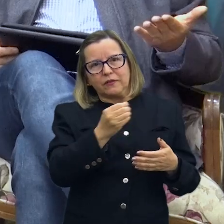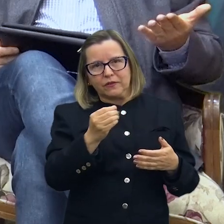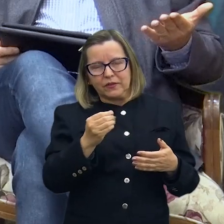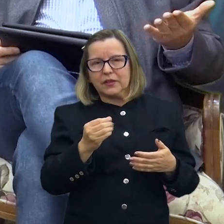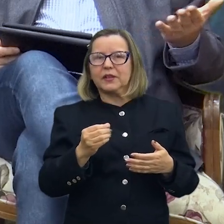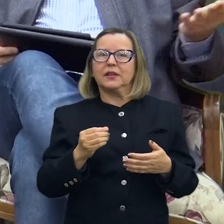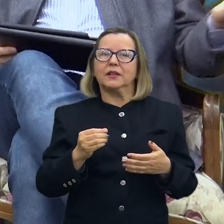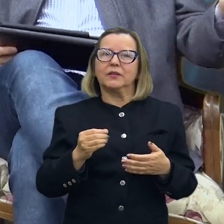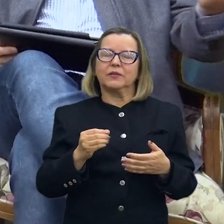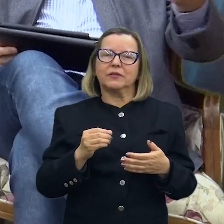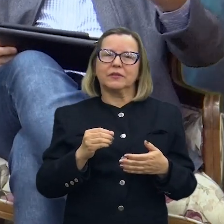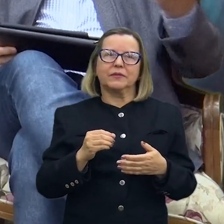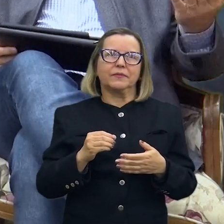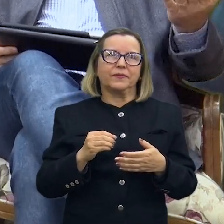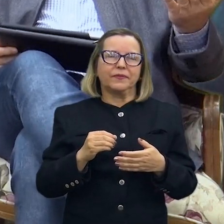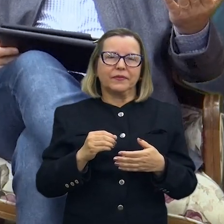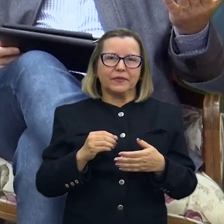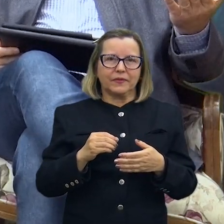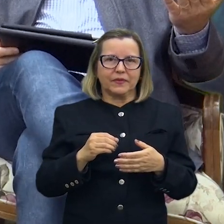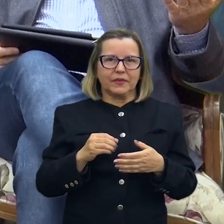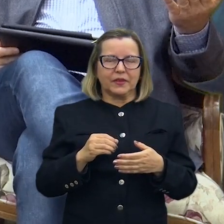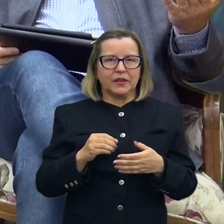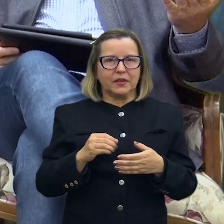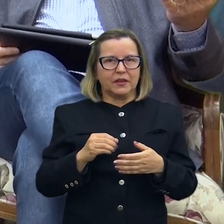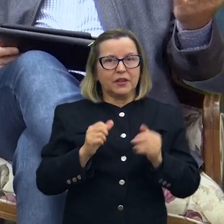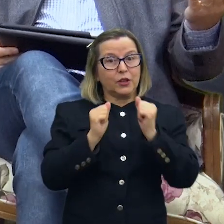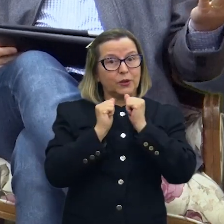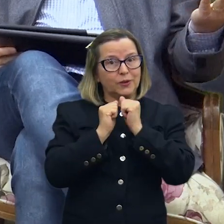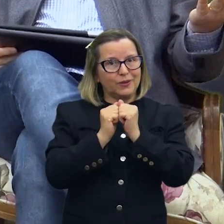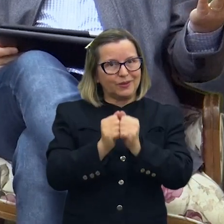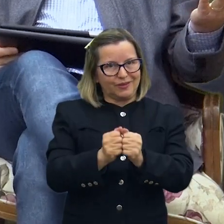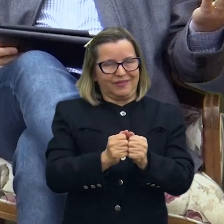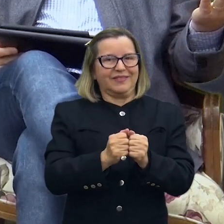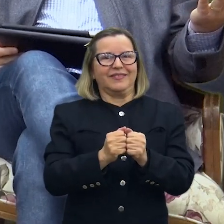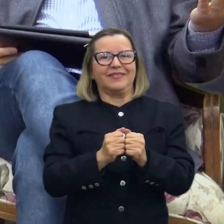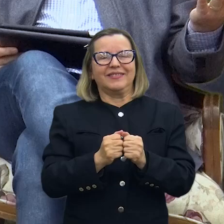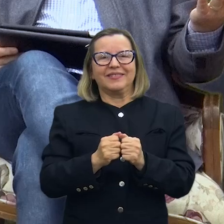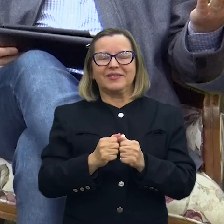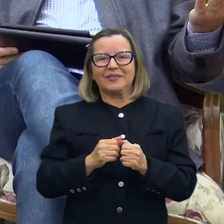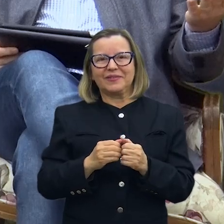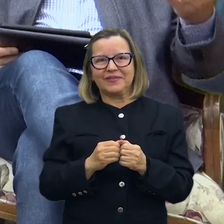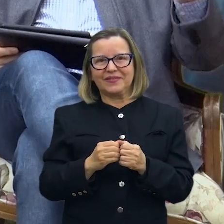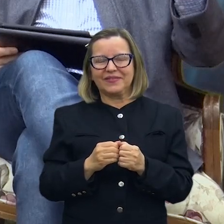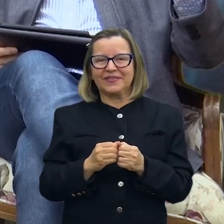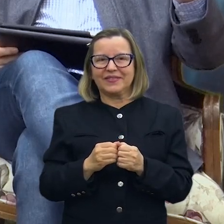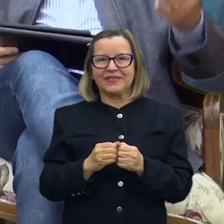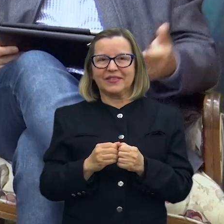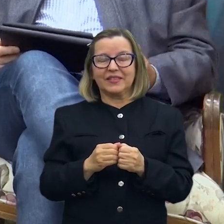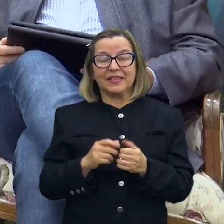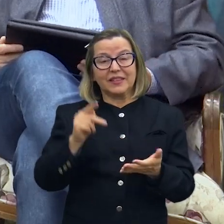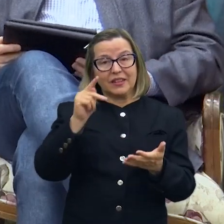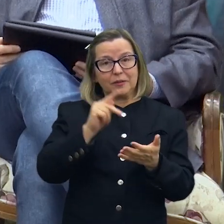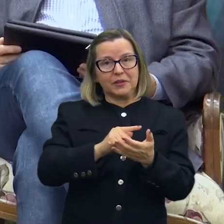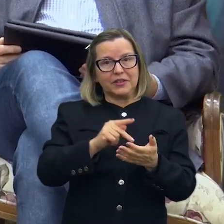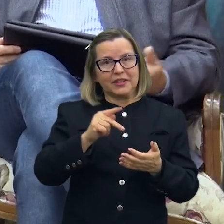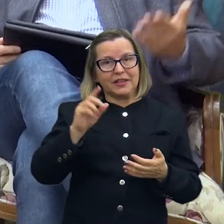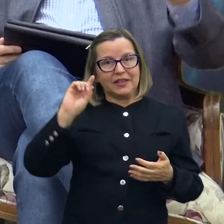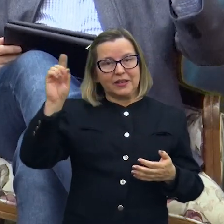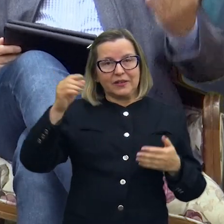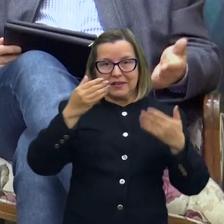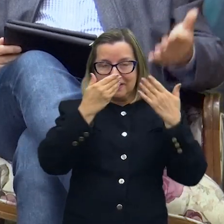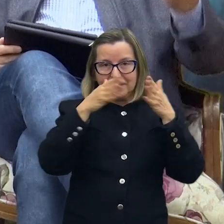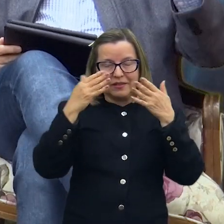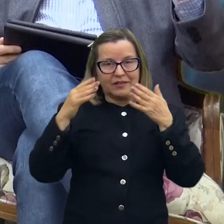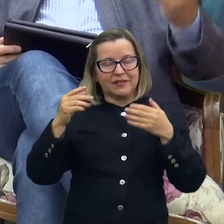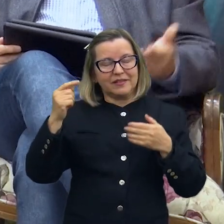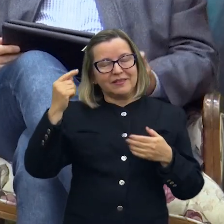teus familiares. Se você não envolvê-los, né, fica muito difícil de carregar isso. Então que realmente Deus abra